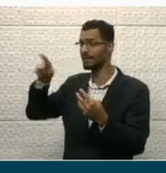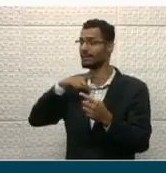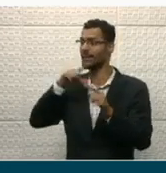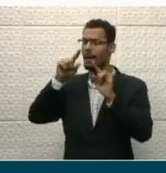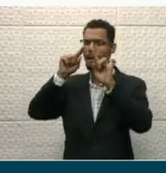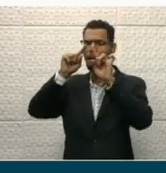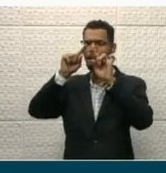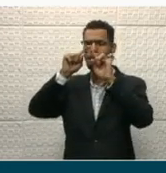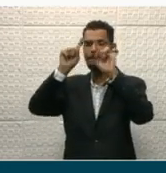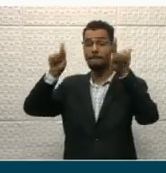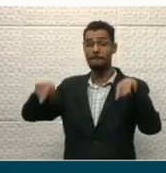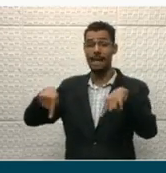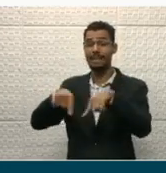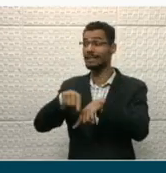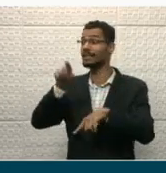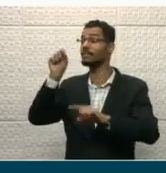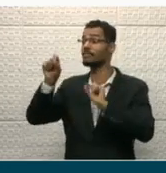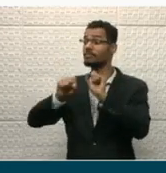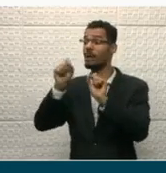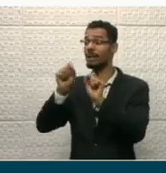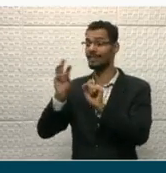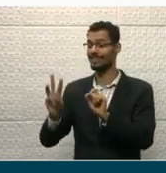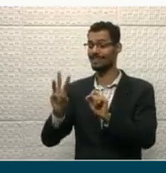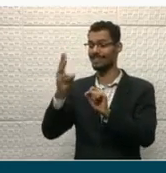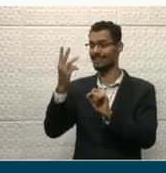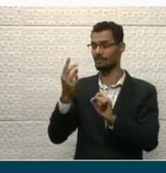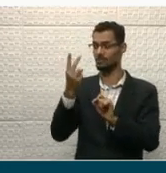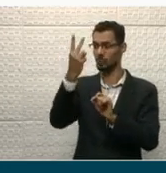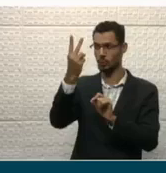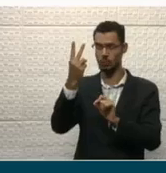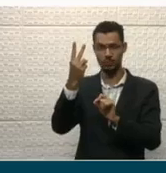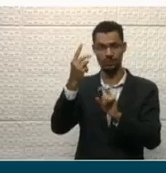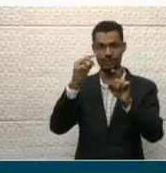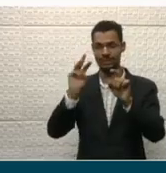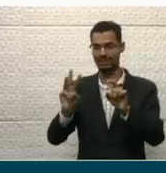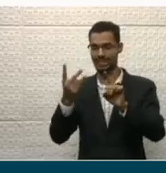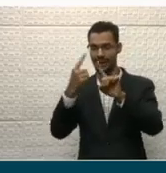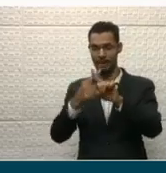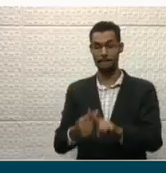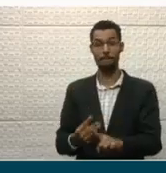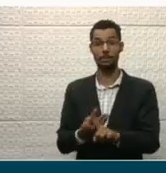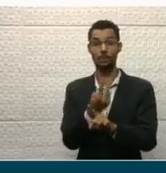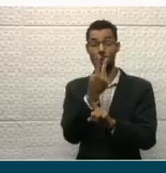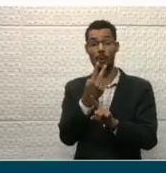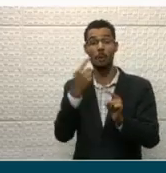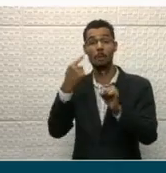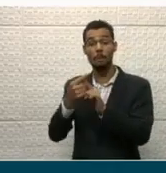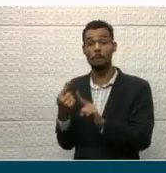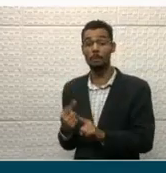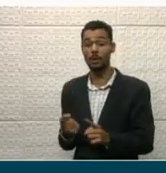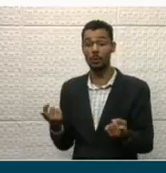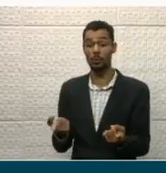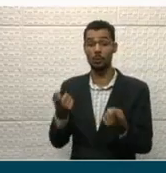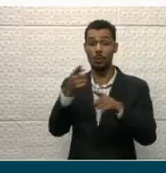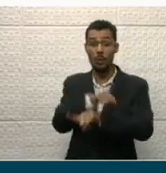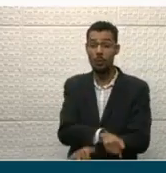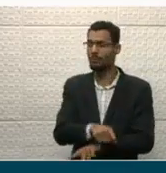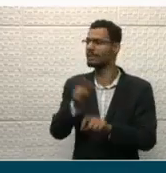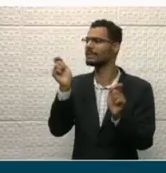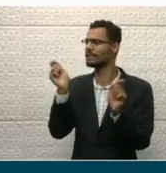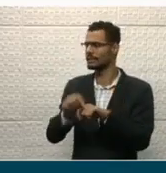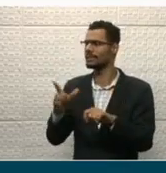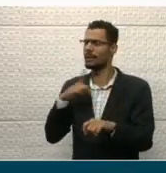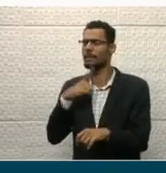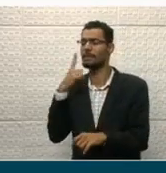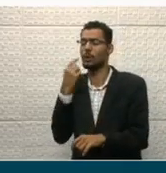A precisa ser de tamanho 3 por 2, porque a dimensão do contradomínio fornece o